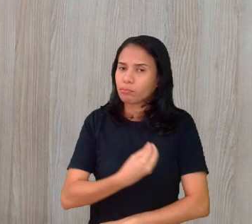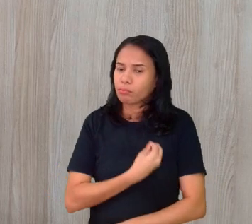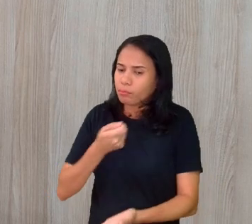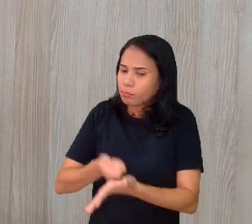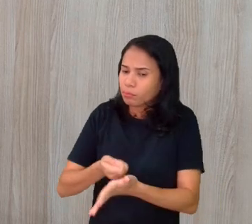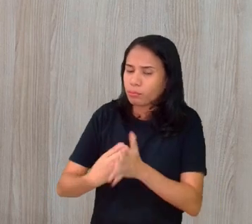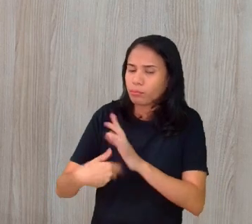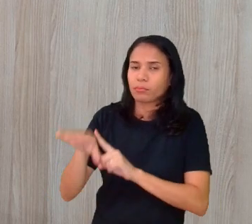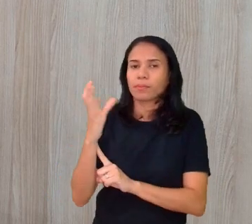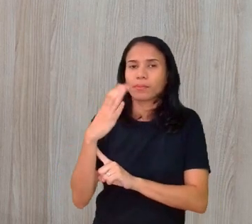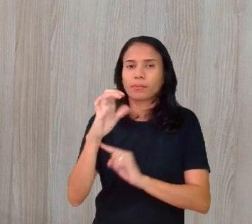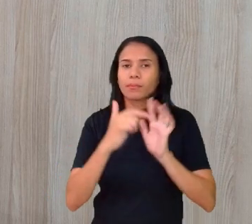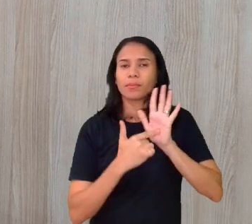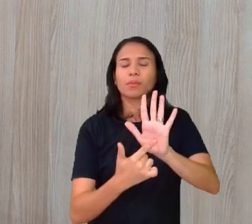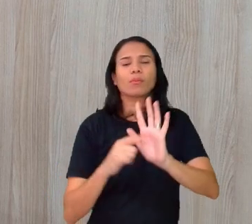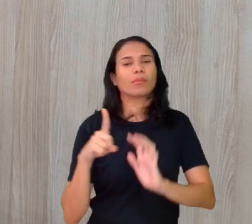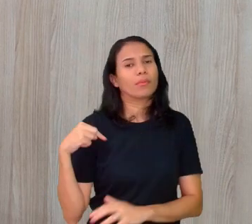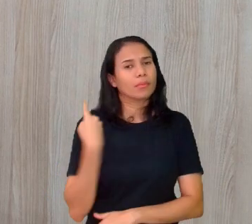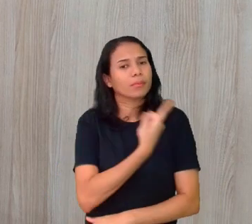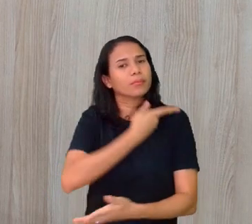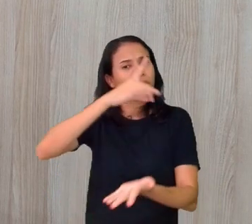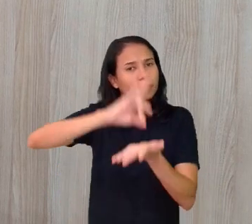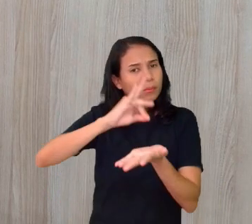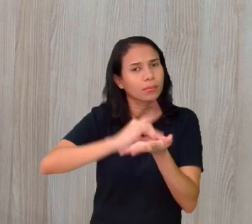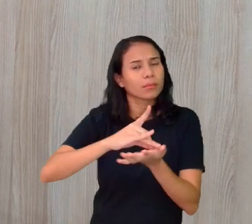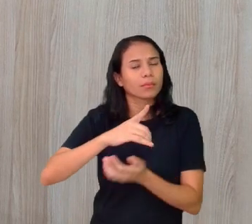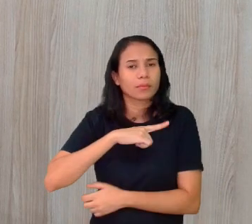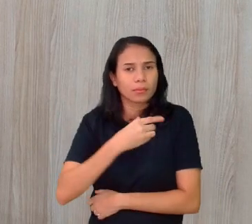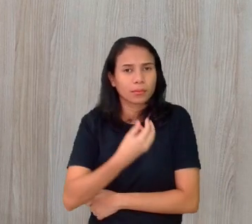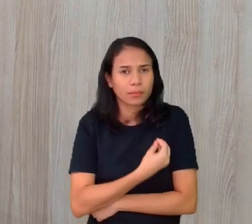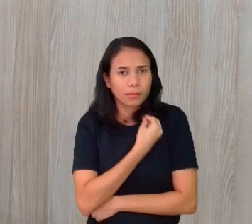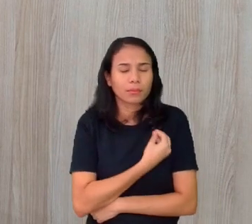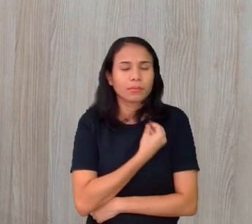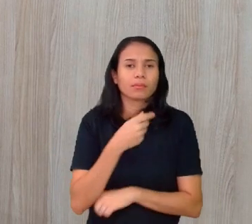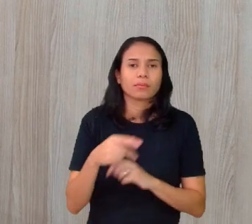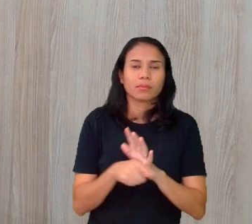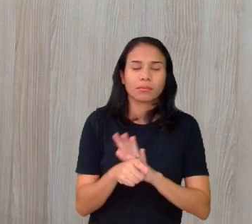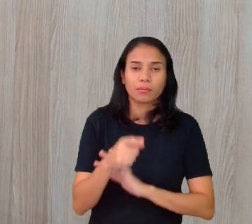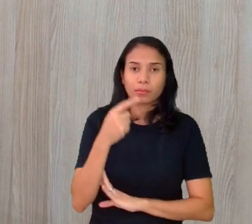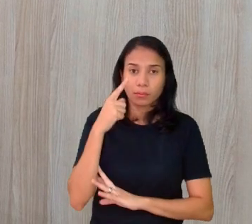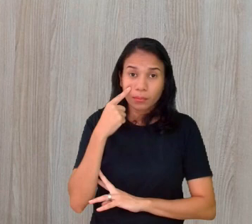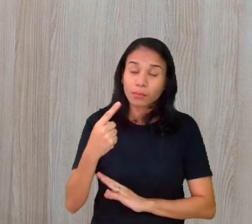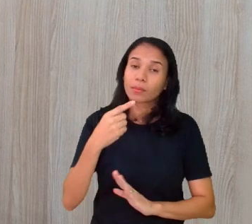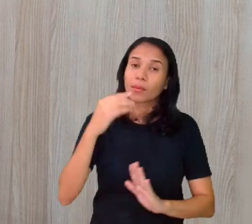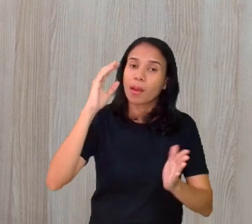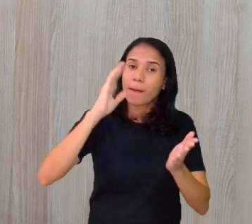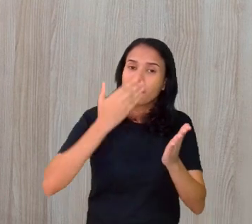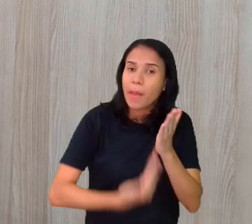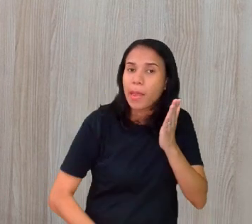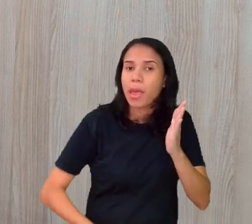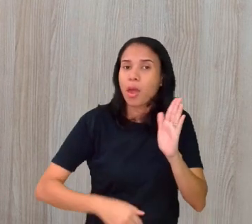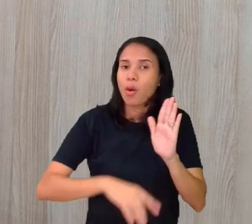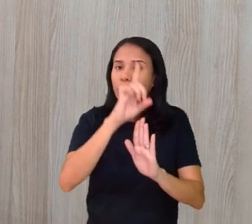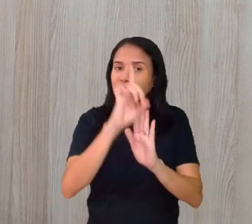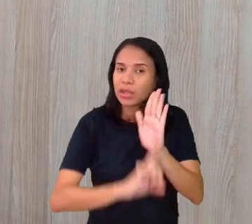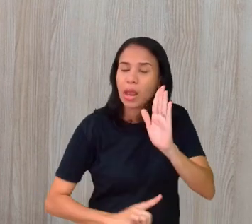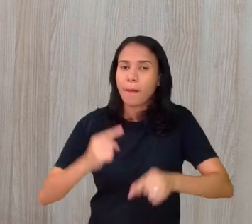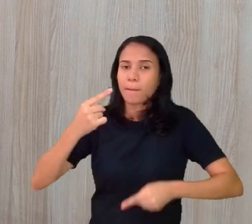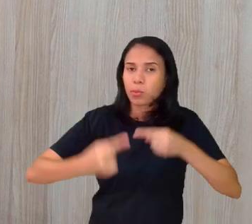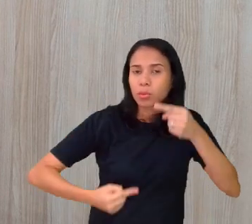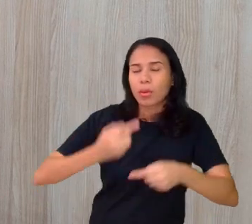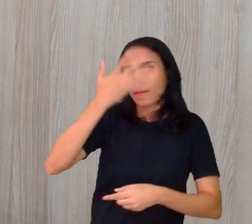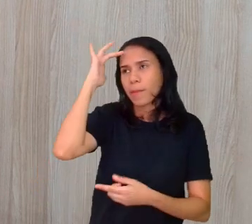científico, mostrando que a gente teve a cassação, né, de direitos políticos, gente foi exilado, gente